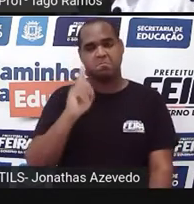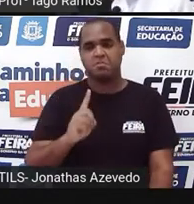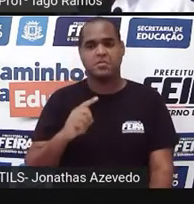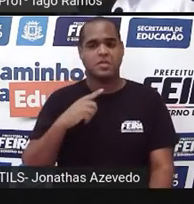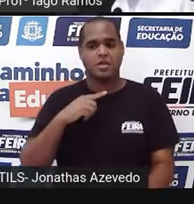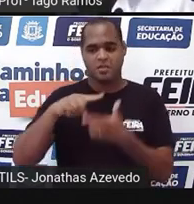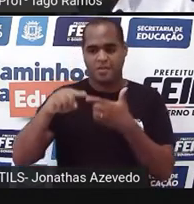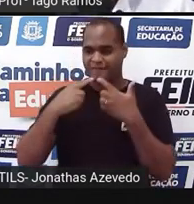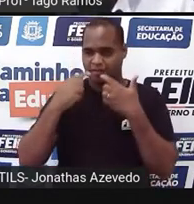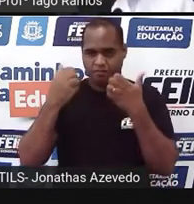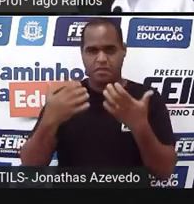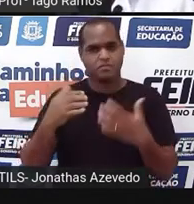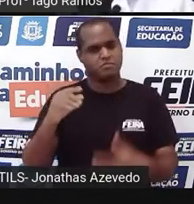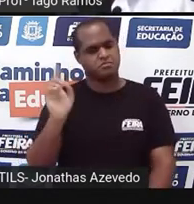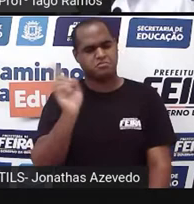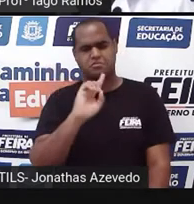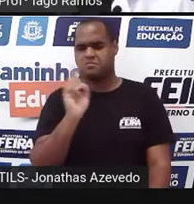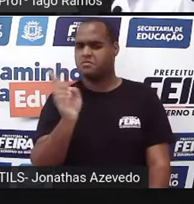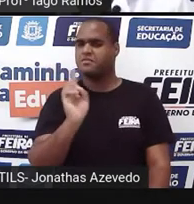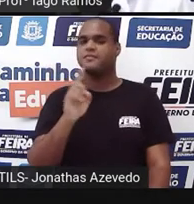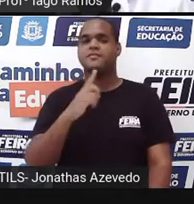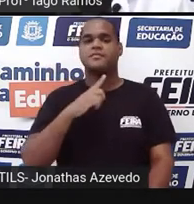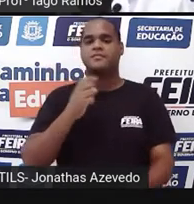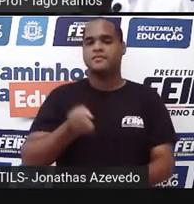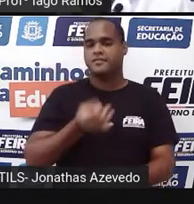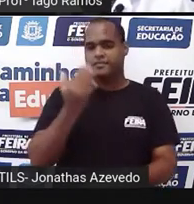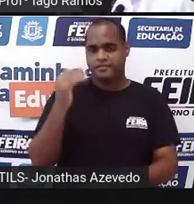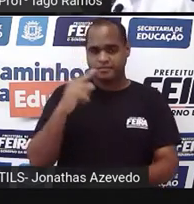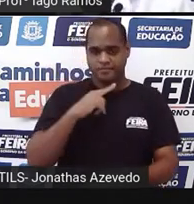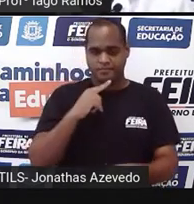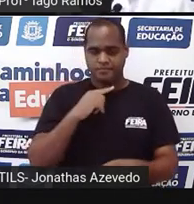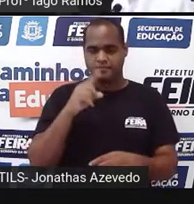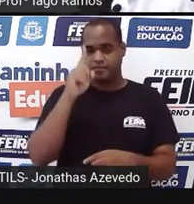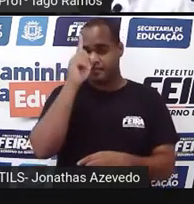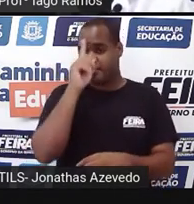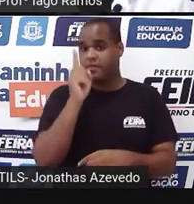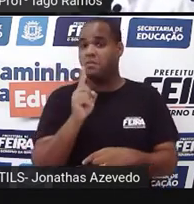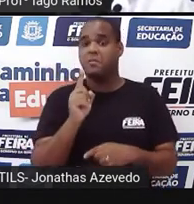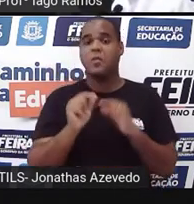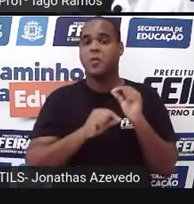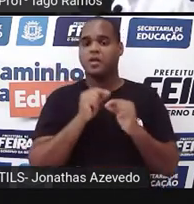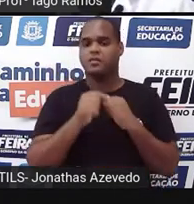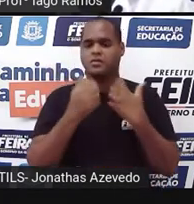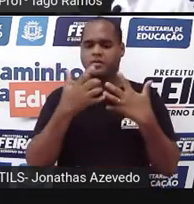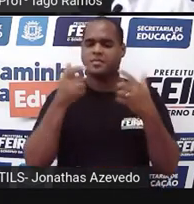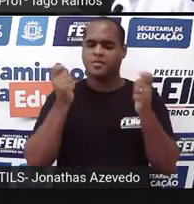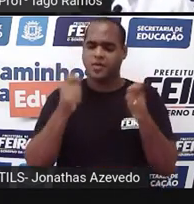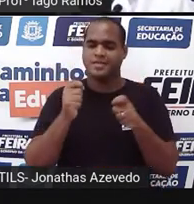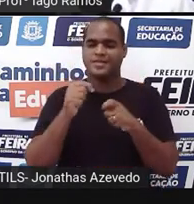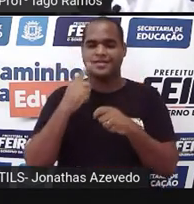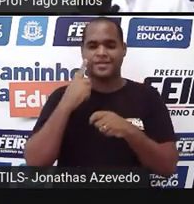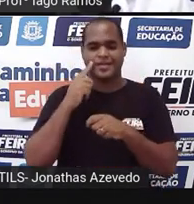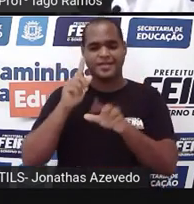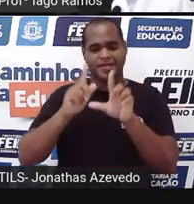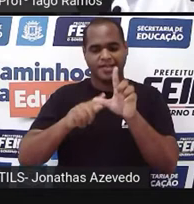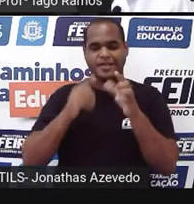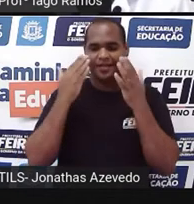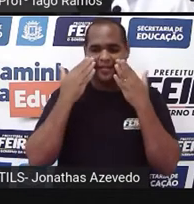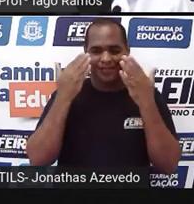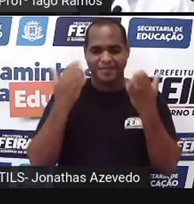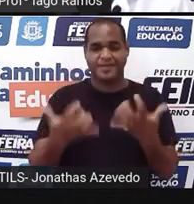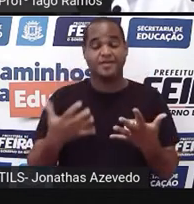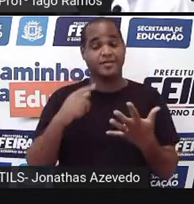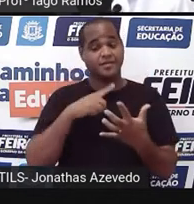problema não disse quantos cubos A gente vai construir 100 gente não sabe essa quantidade a gente pode usar uma letra para representar